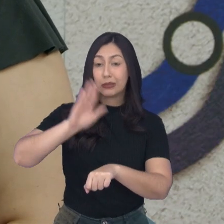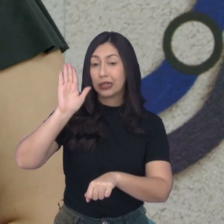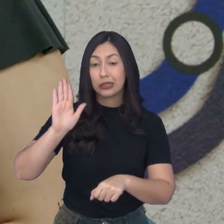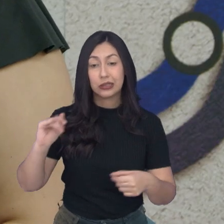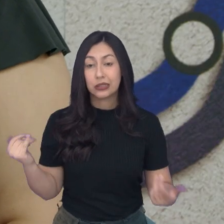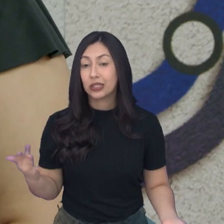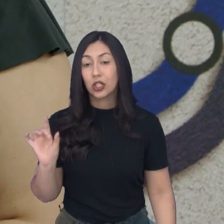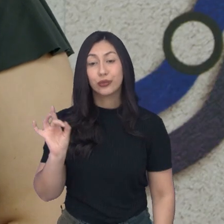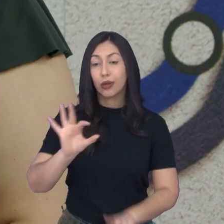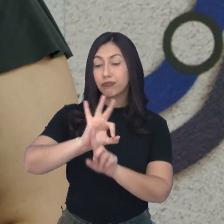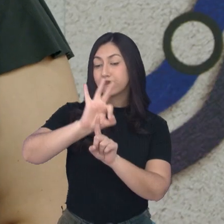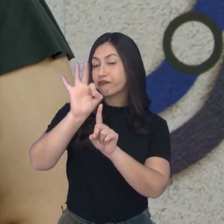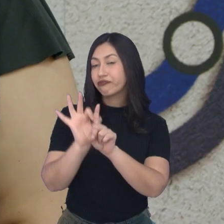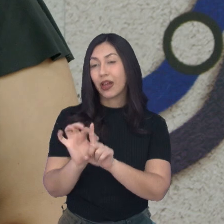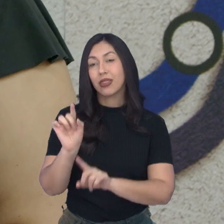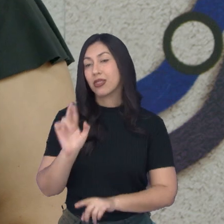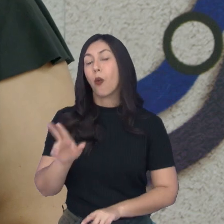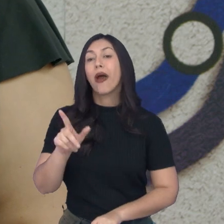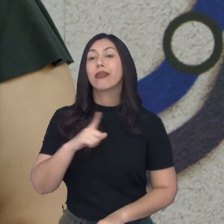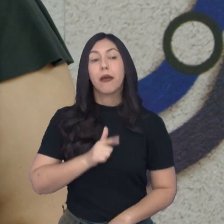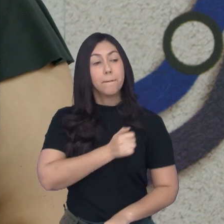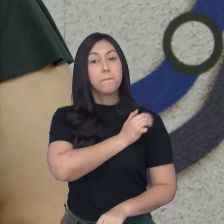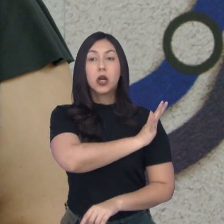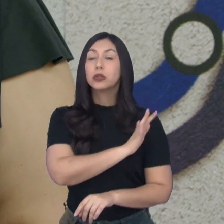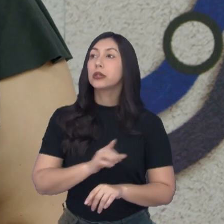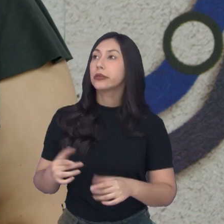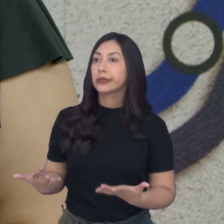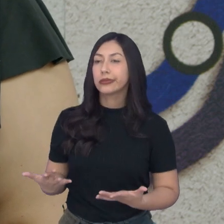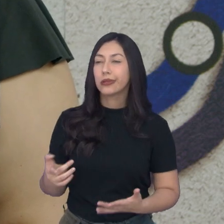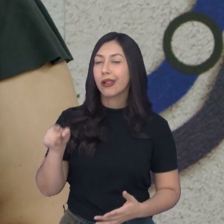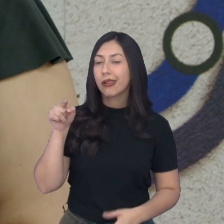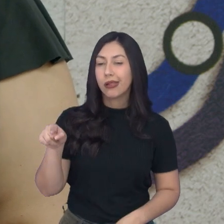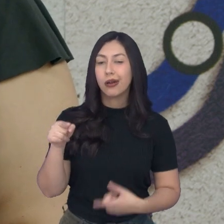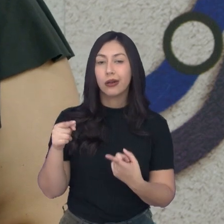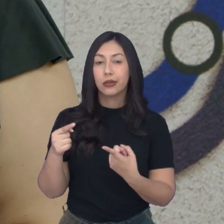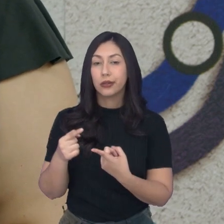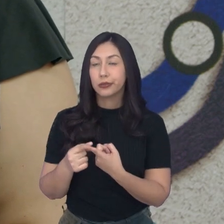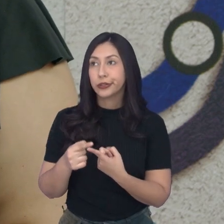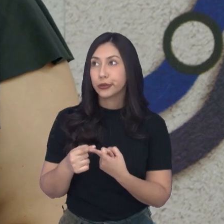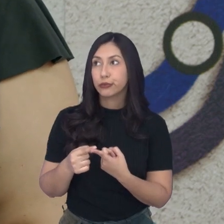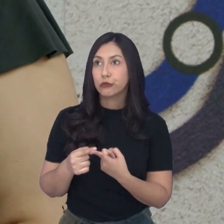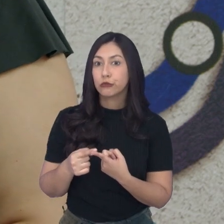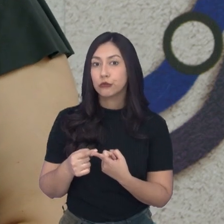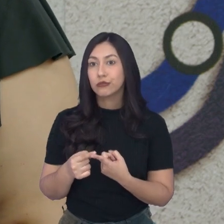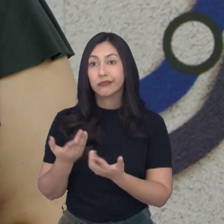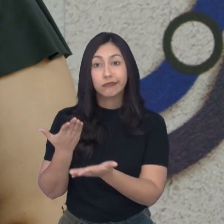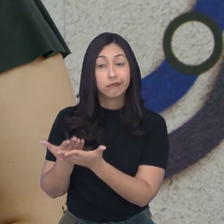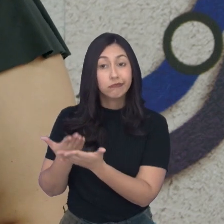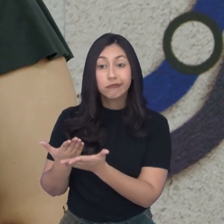de ser soja ou não. A gente tem muito preconceito ainda com a soja por questões de